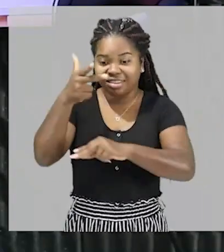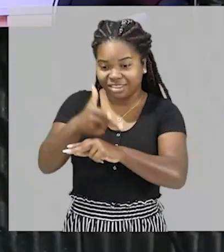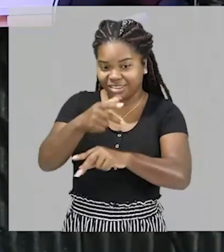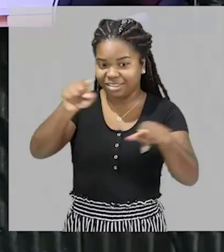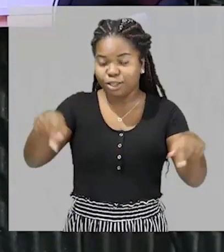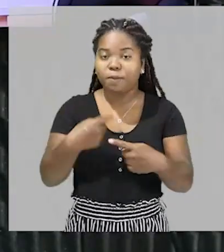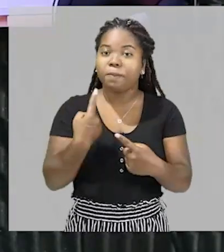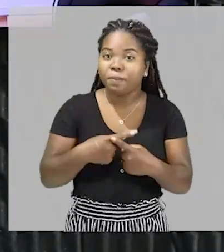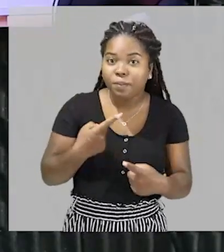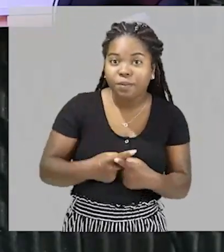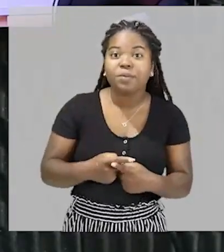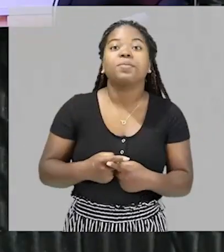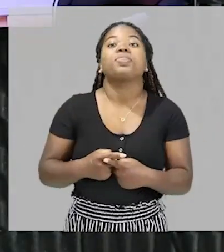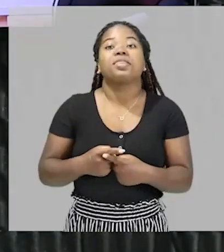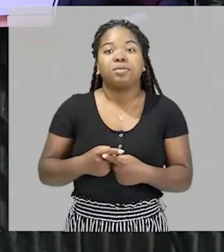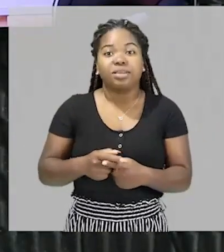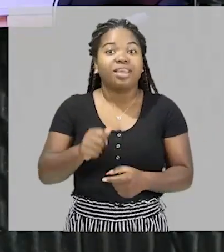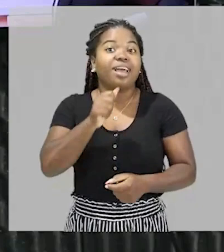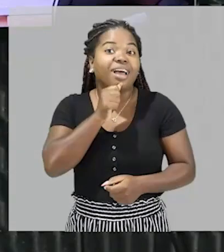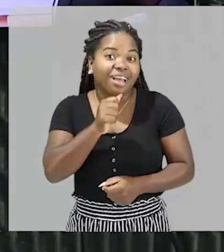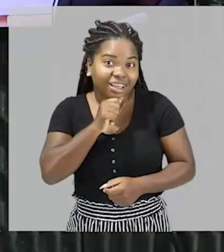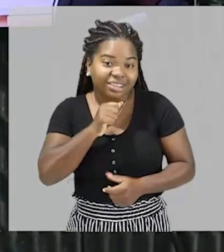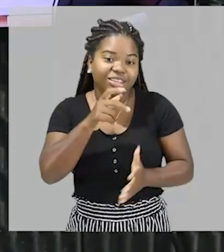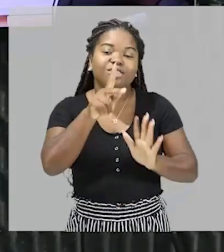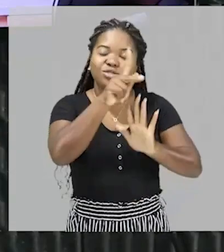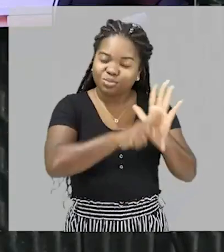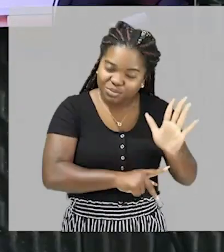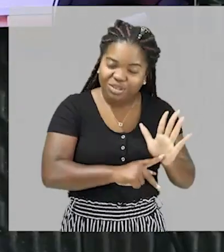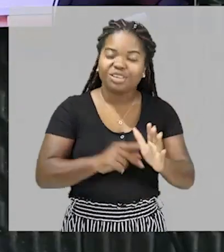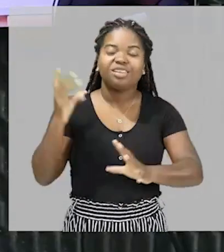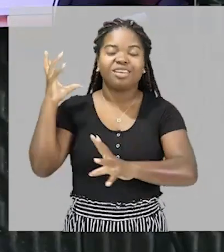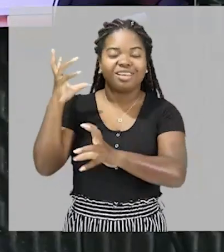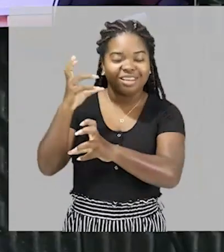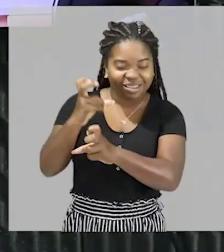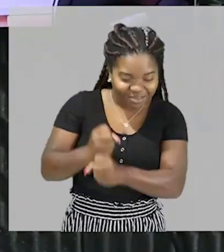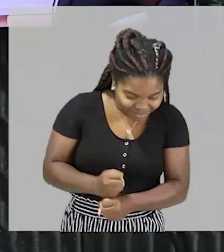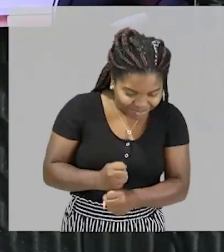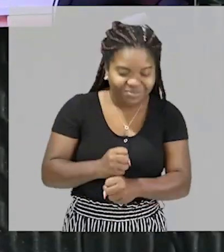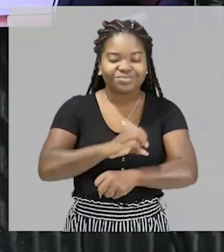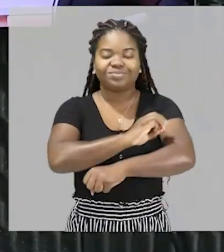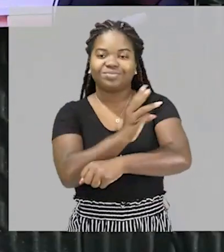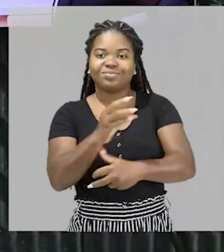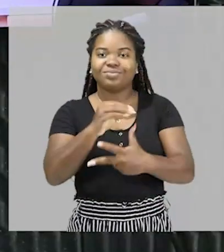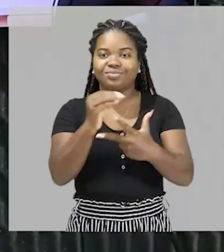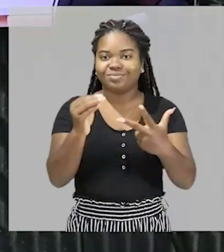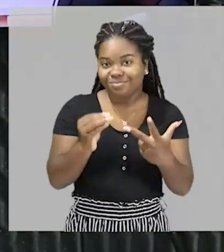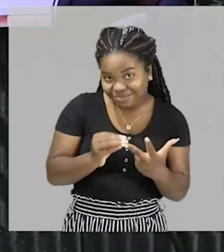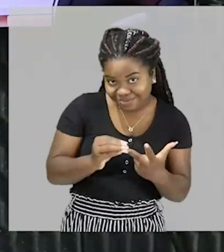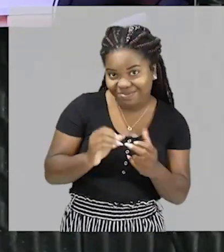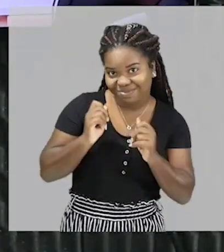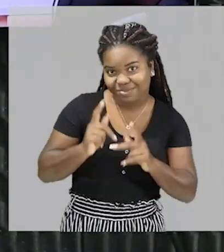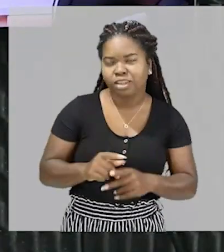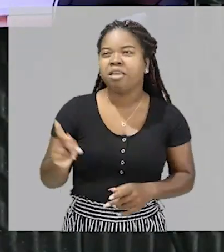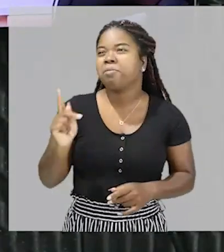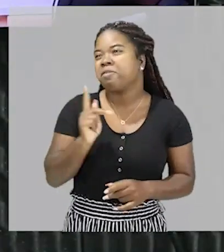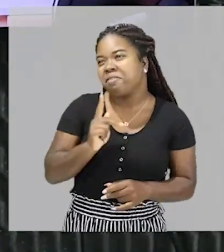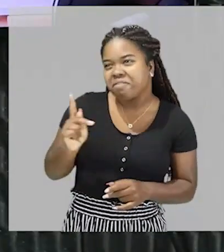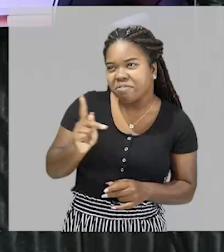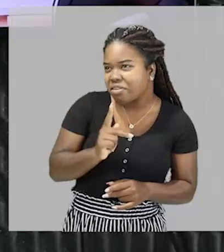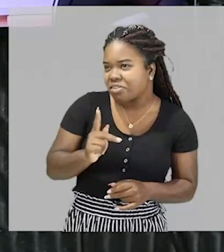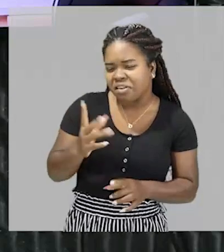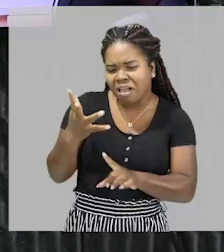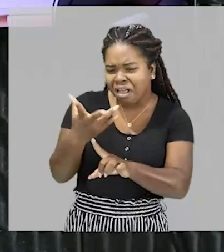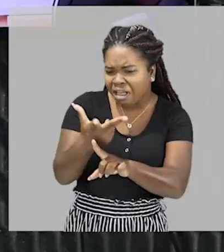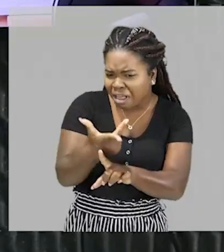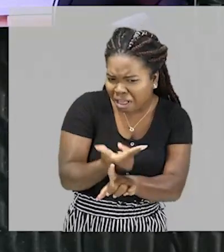estamos na nossa revisão para o Enem e para a UEMA. Professor, não cai arte na UEMA. Pois é, me passou uma